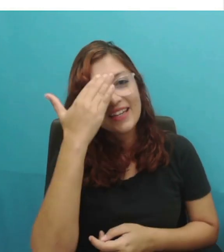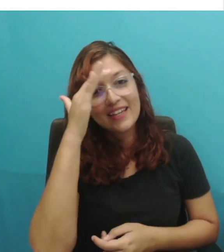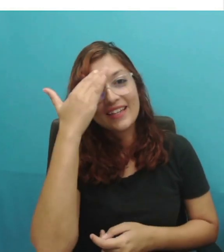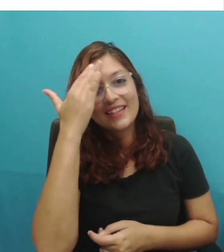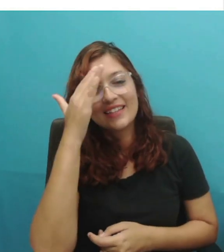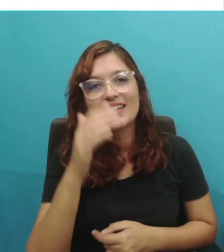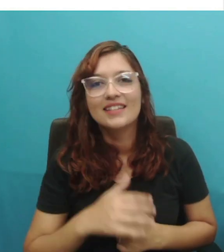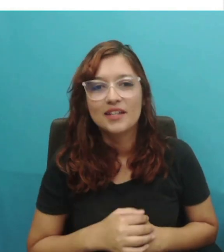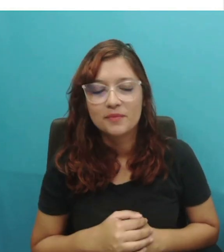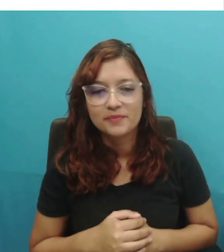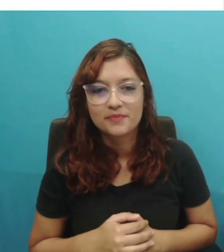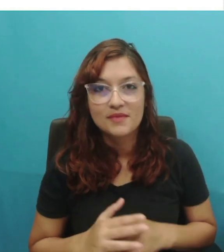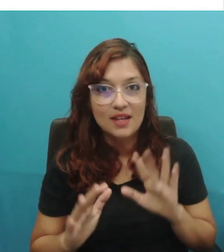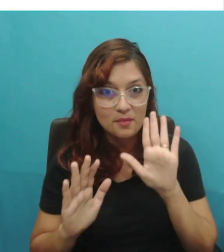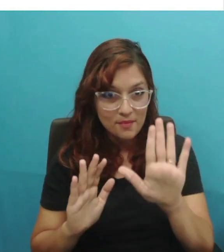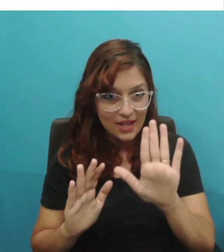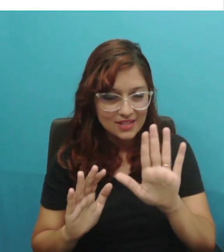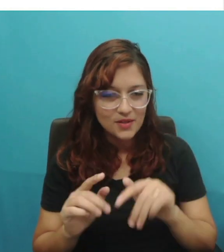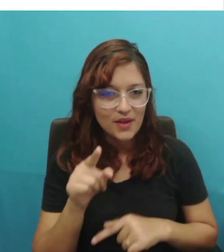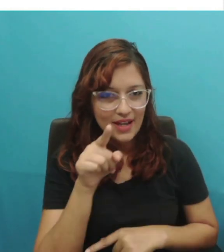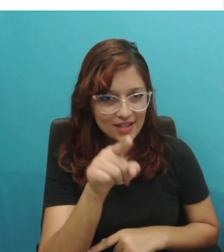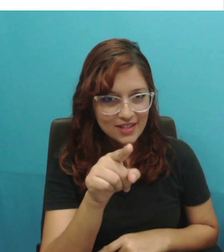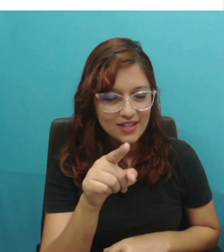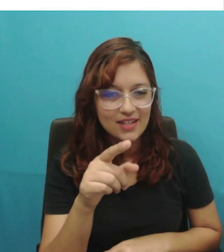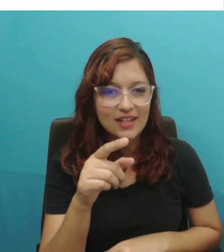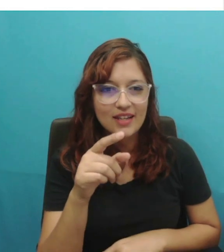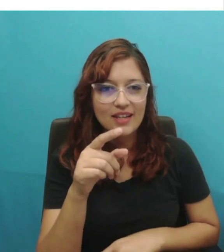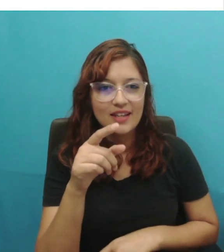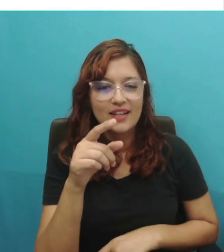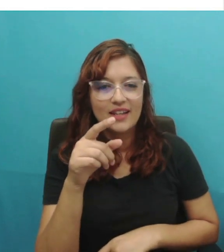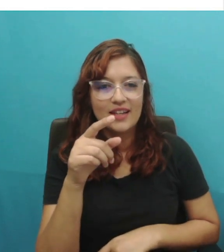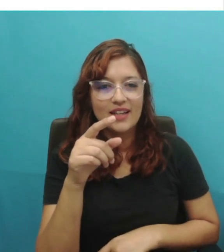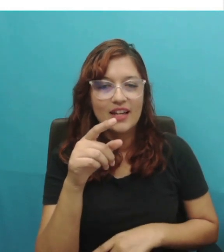O verbo ir é só auxiliar.